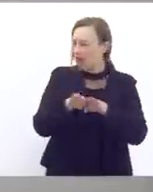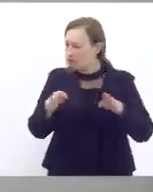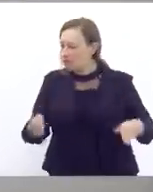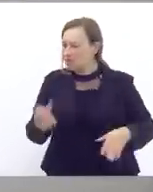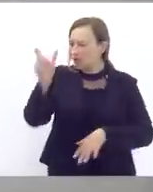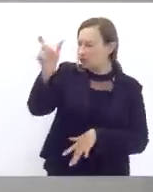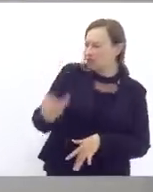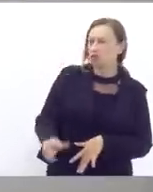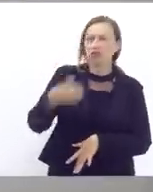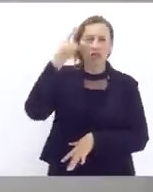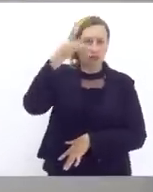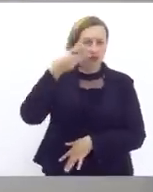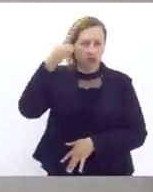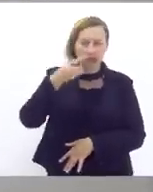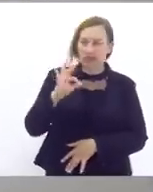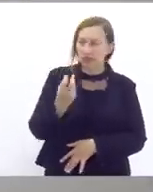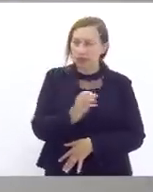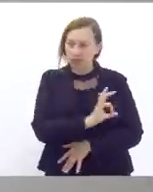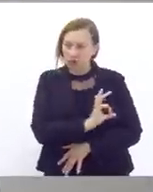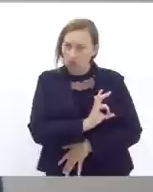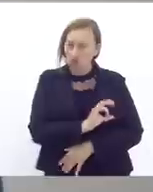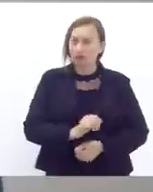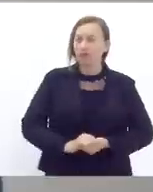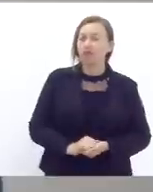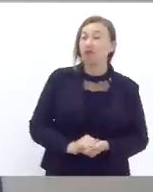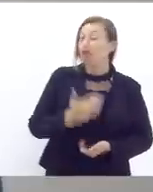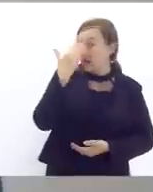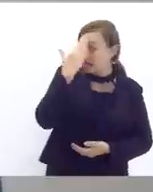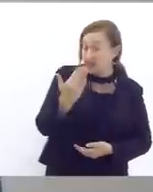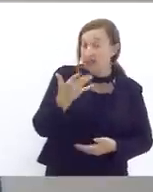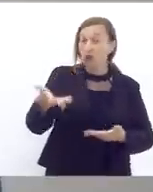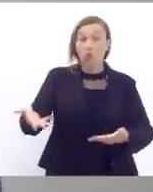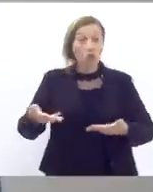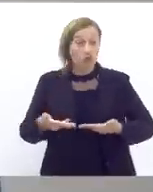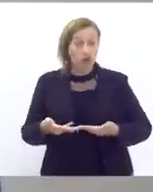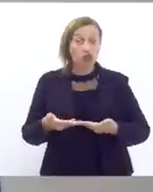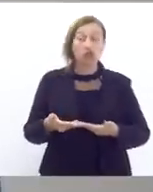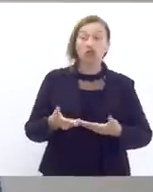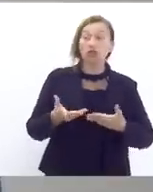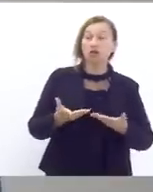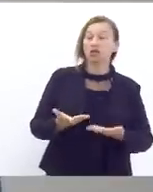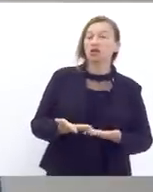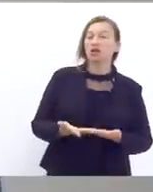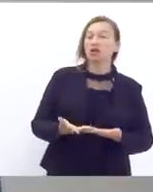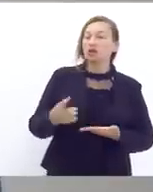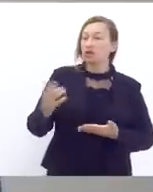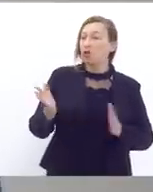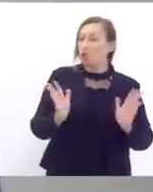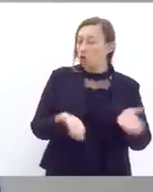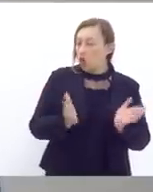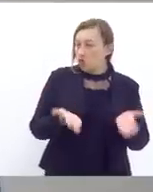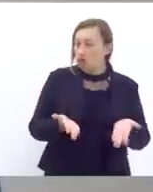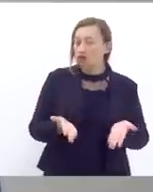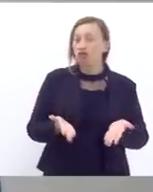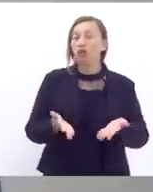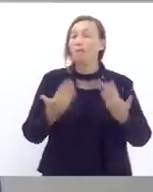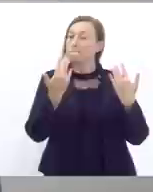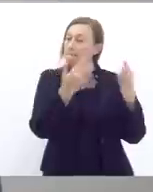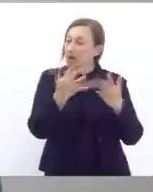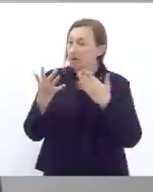da pessoa até deputada Marta Rocha Agradecer o convite para comparecer aqui hoje